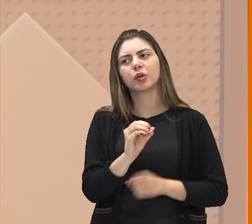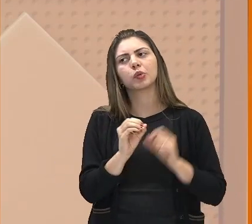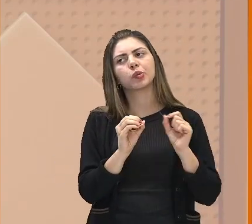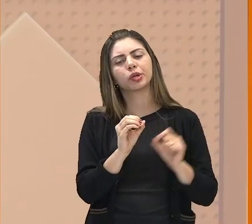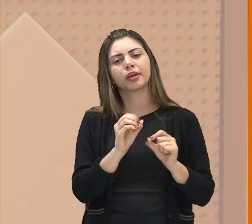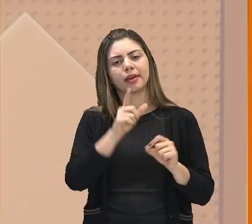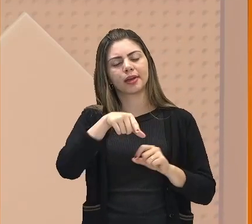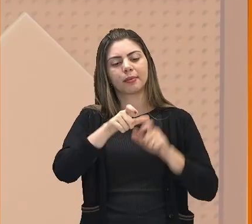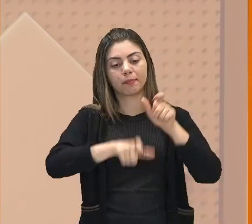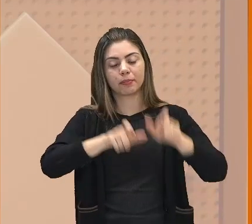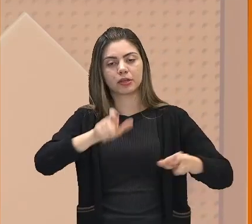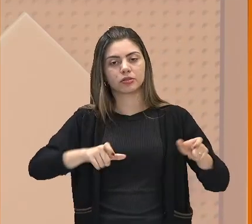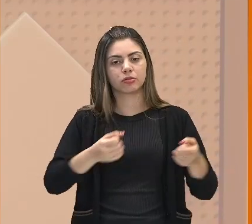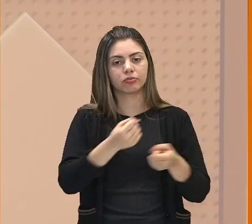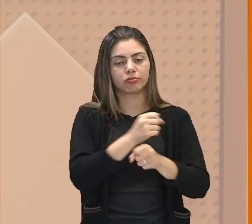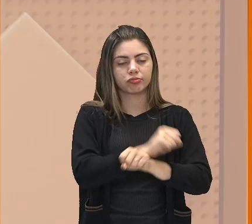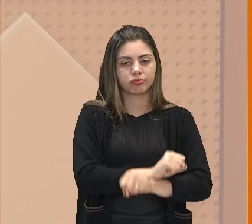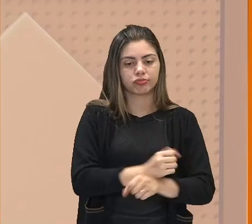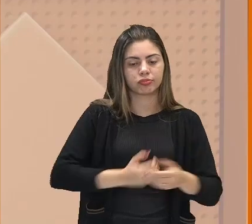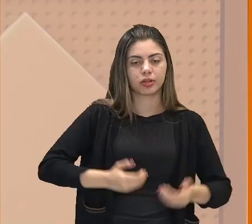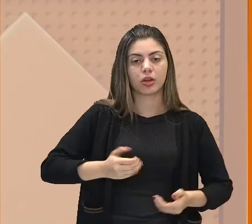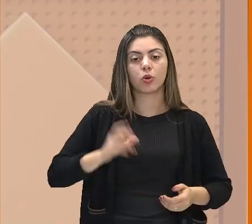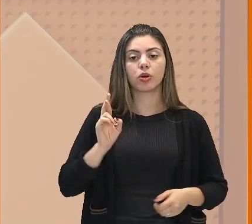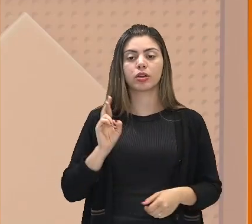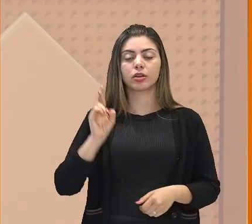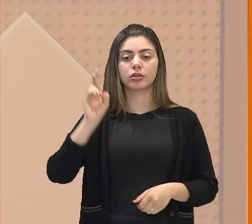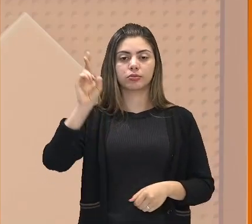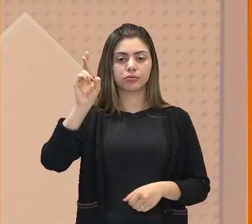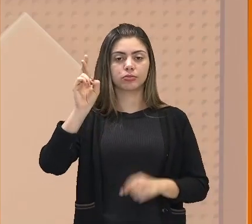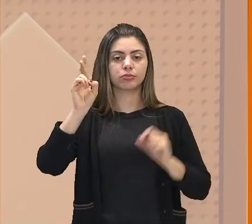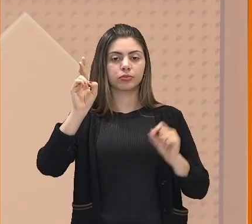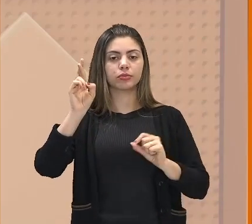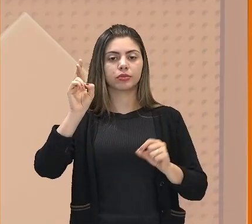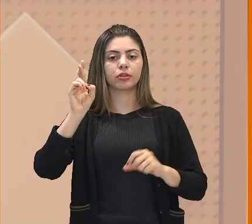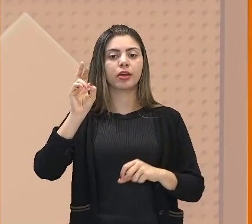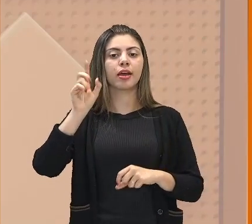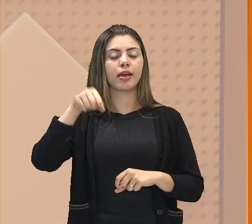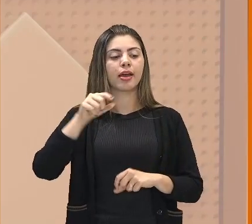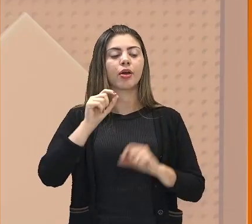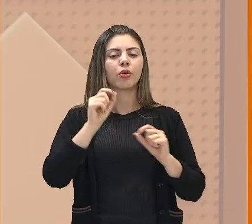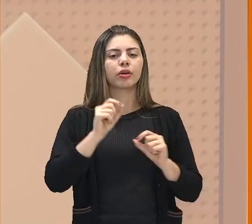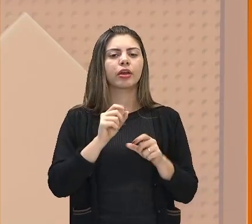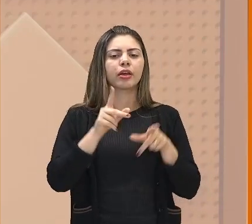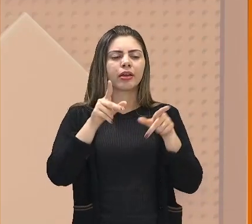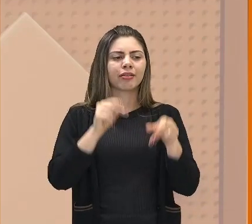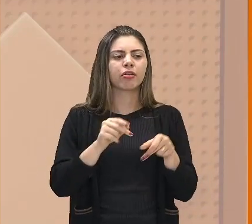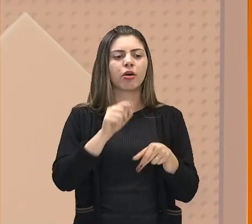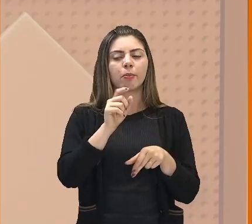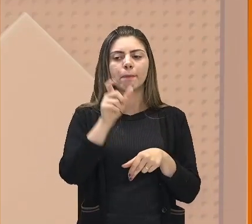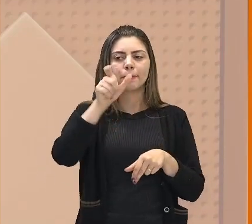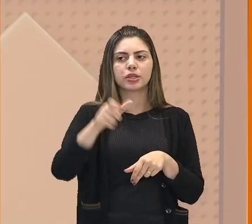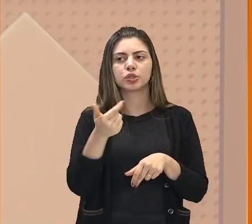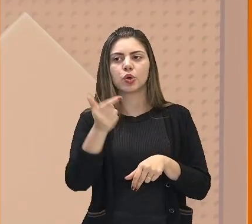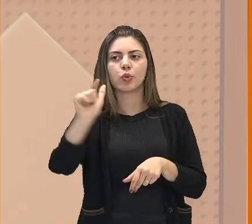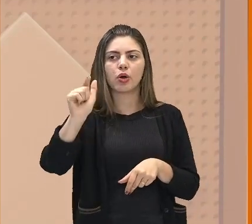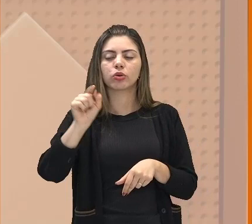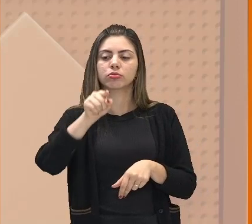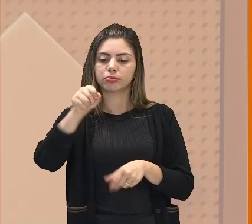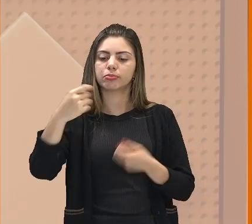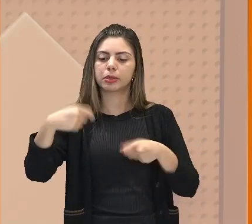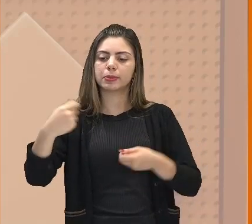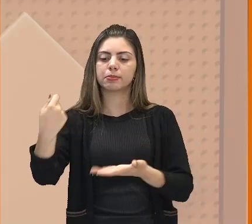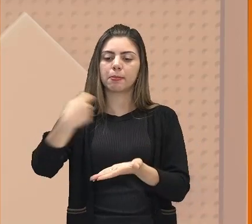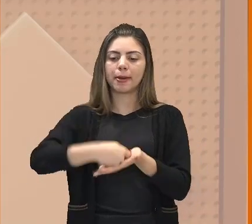eram escravizadas e o seu dono alugava essas pessoas para terceiros. E o lucro obtido com